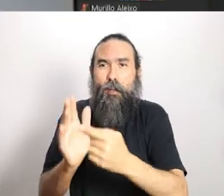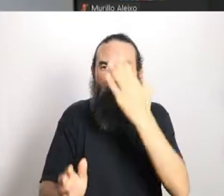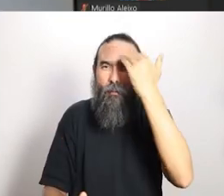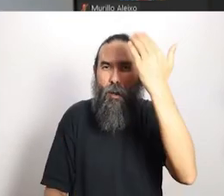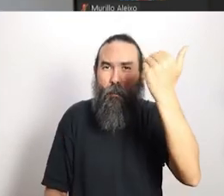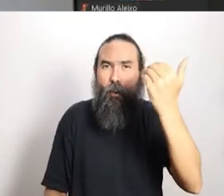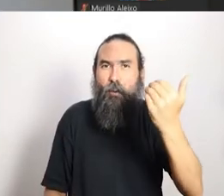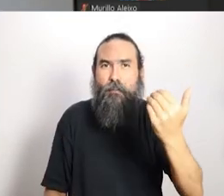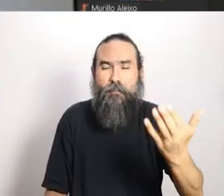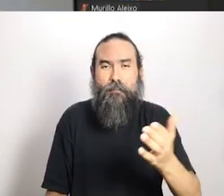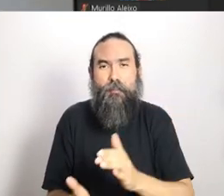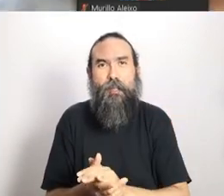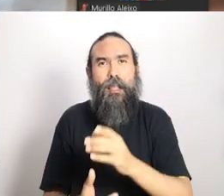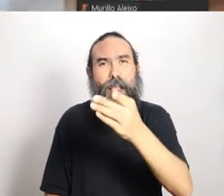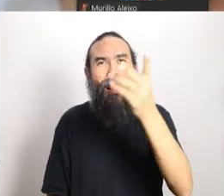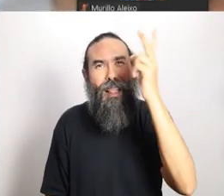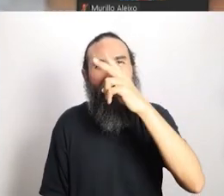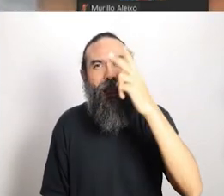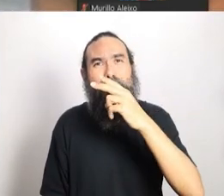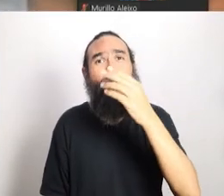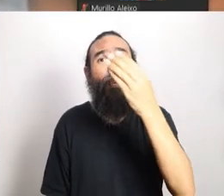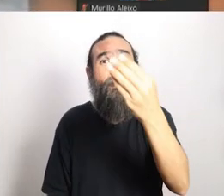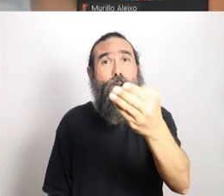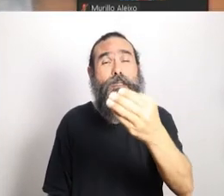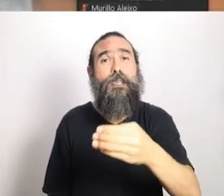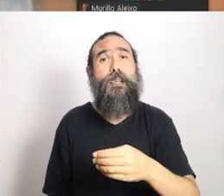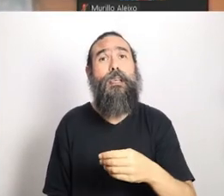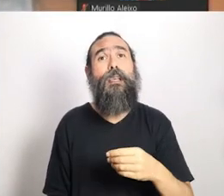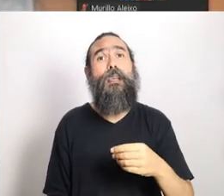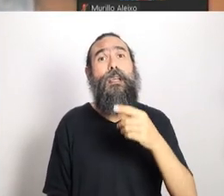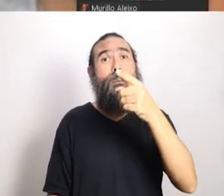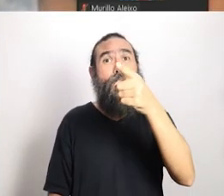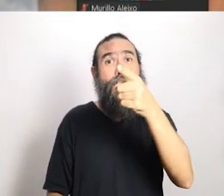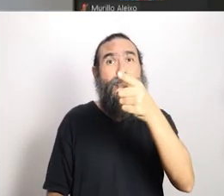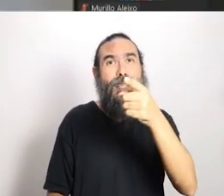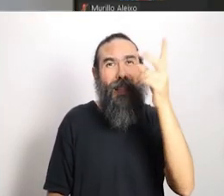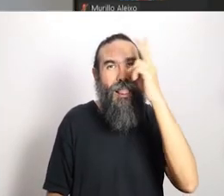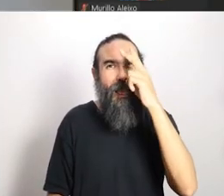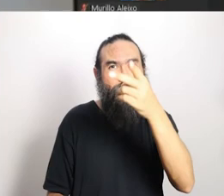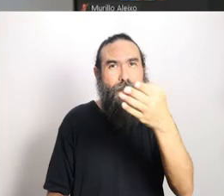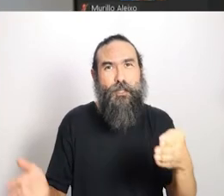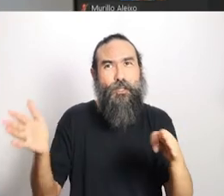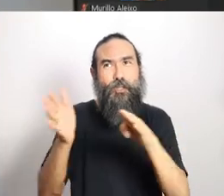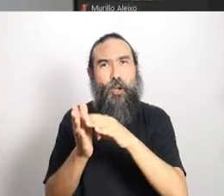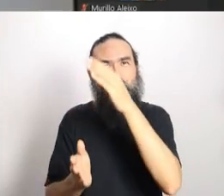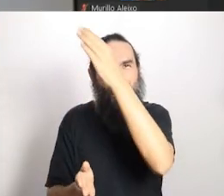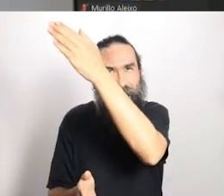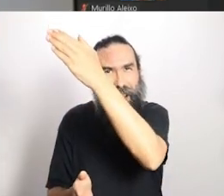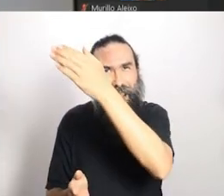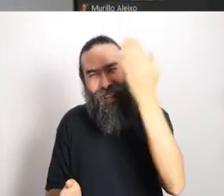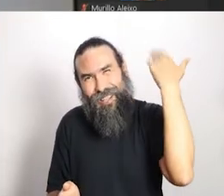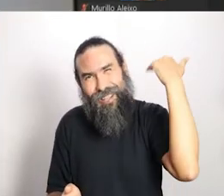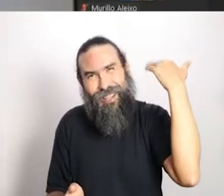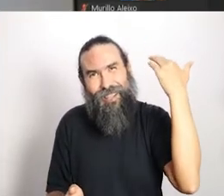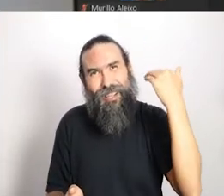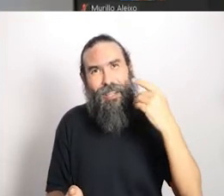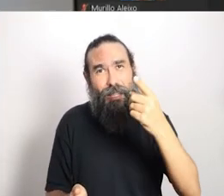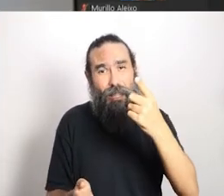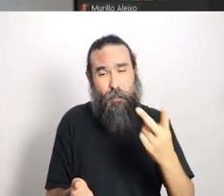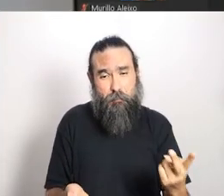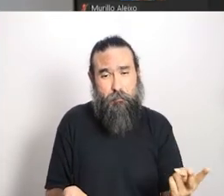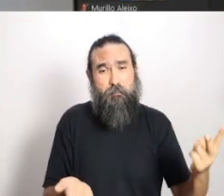alguma vez? Não. Não, mas ele viu como você foi tratado quando você chegou lá, do momento que